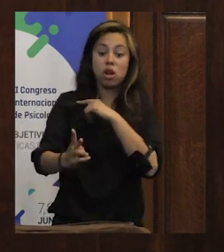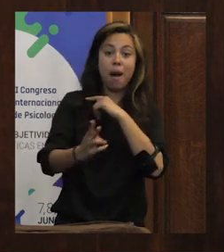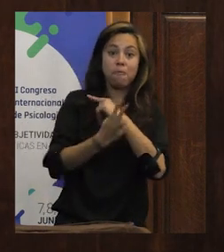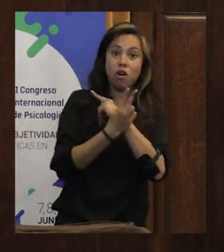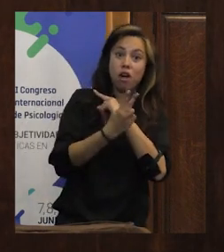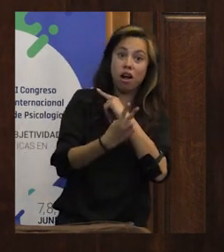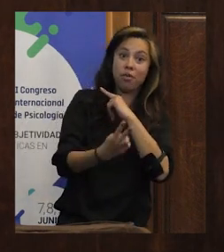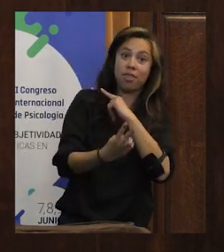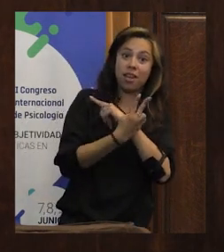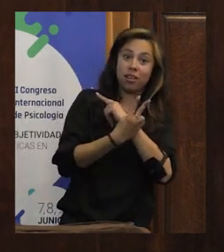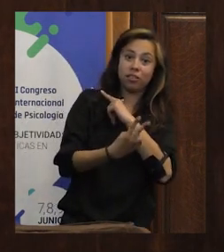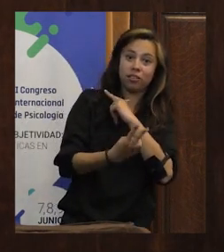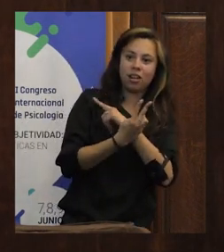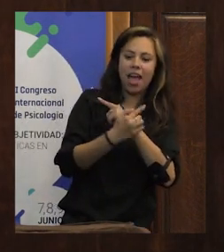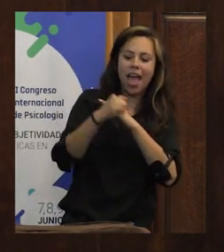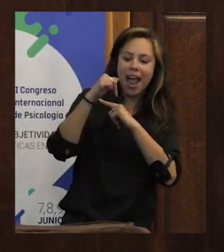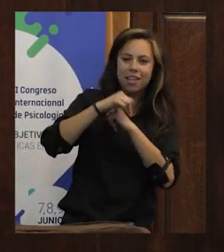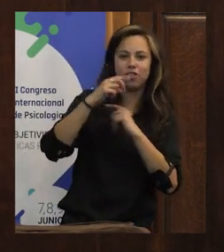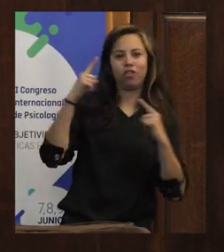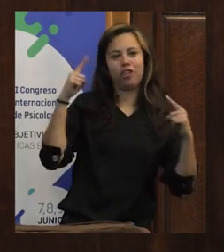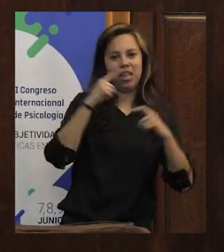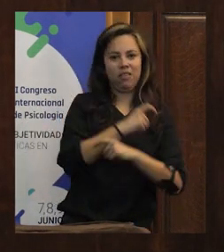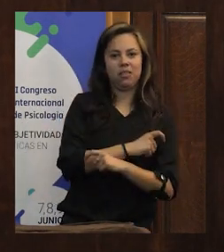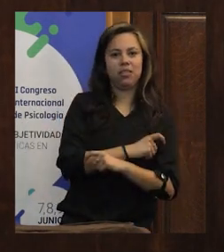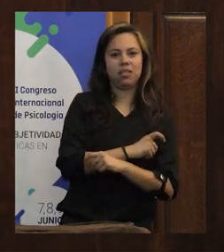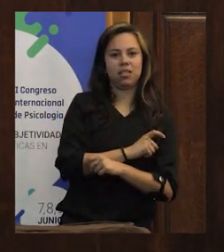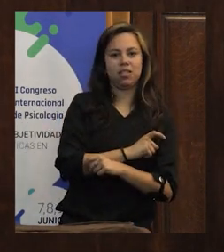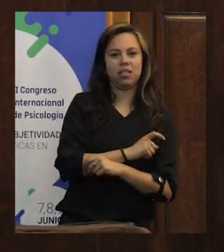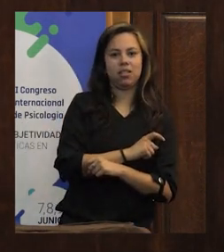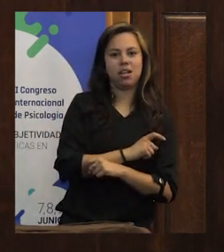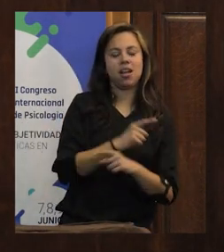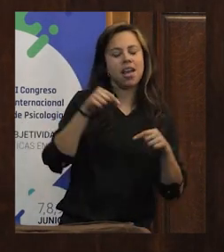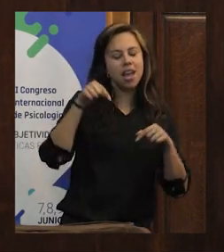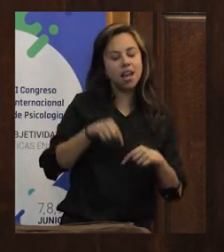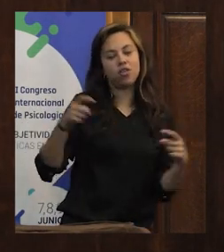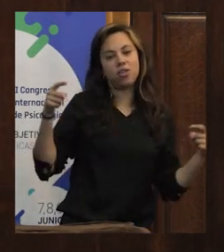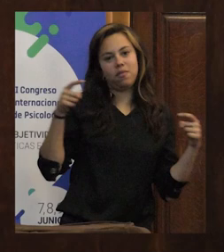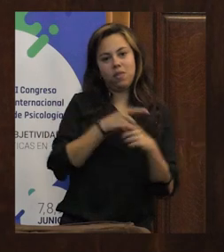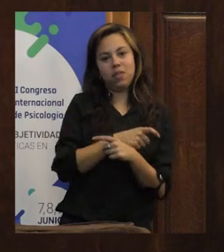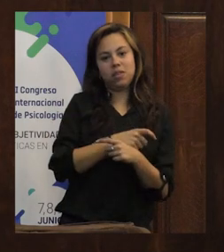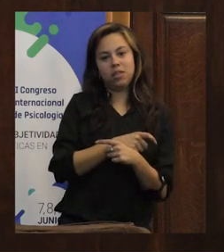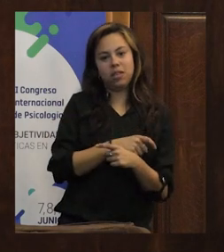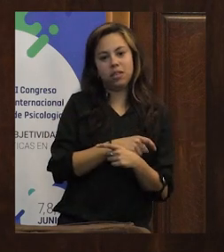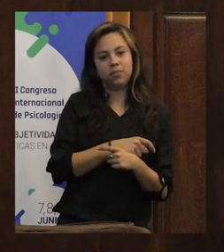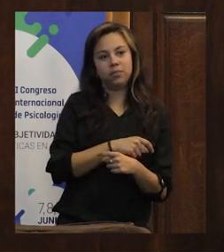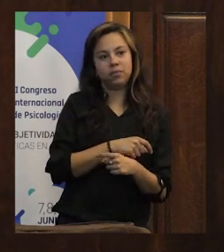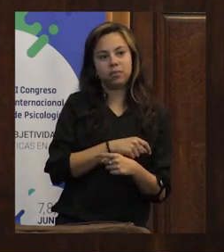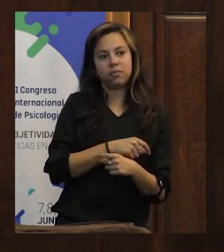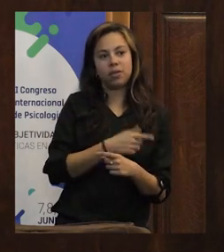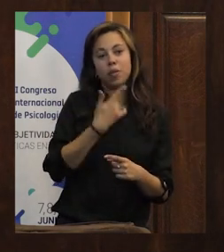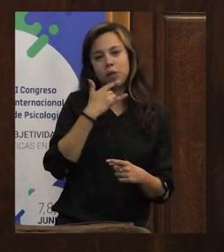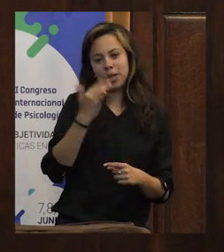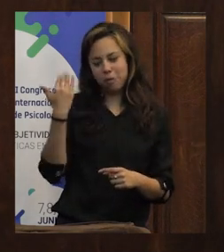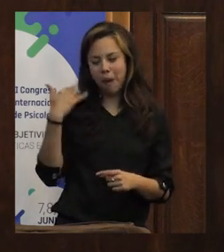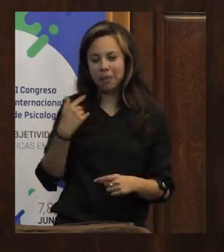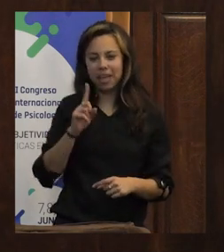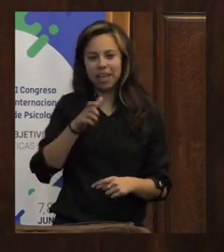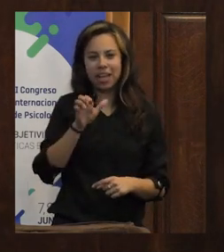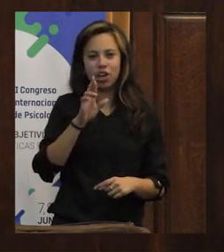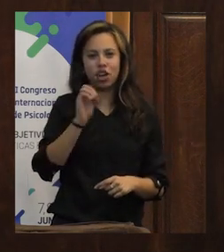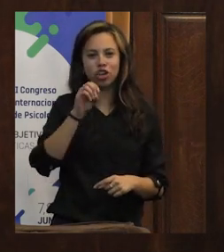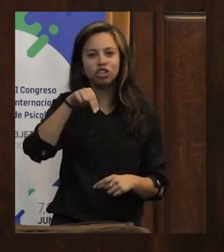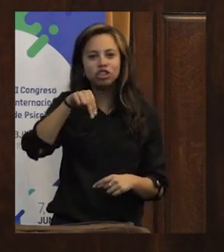tarefa bastante difícil, né? Tenderíamos, minha gerontóloga me